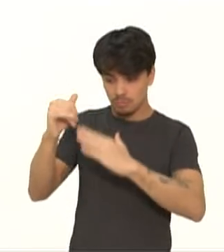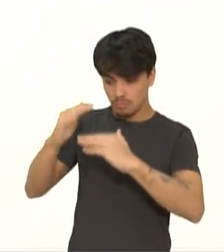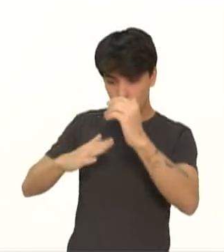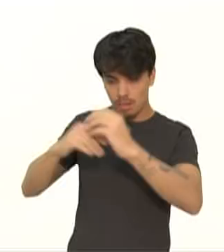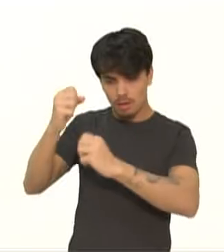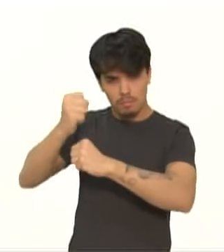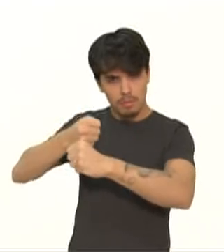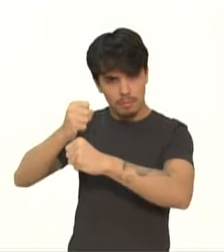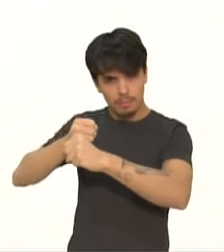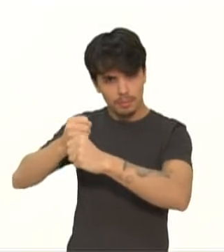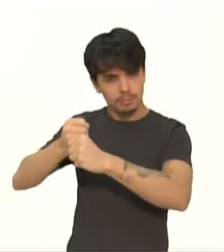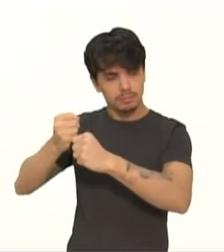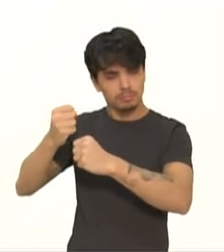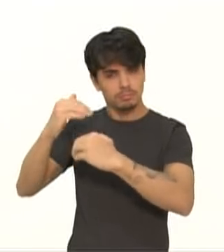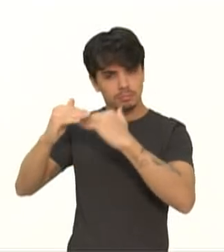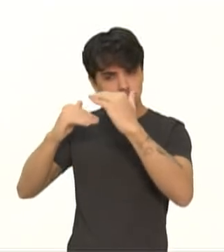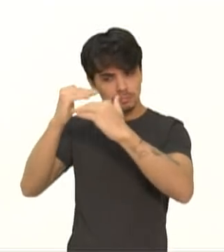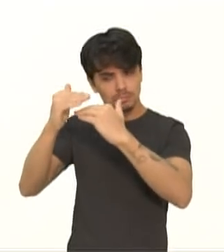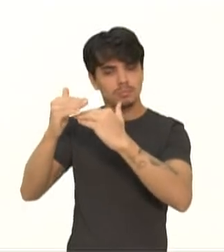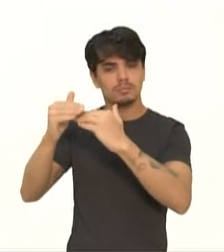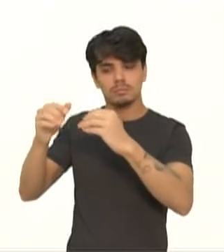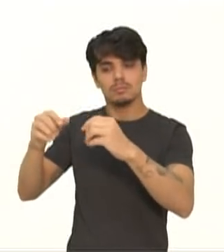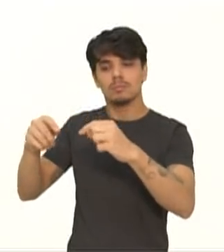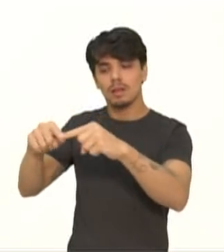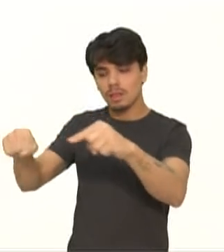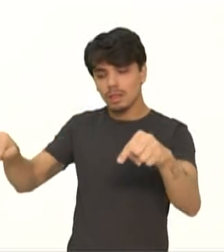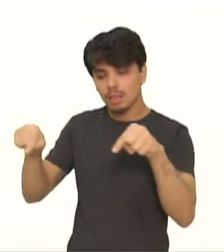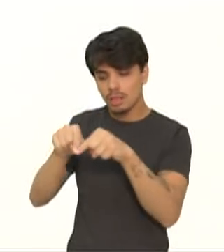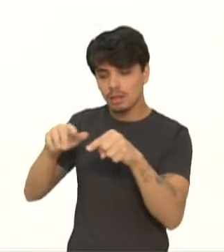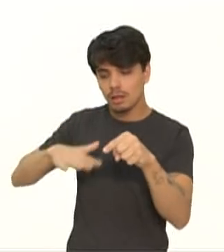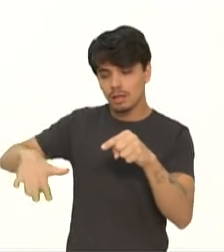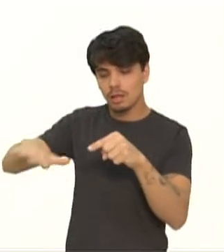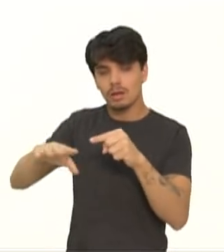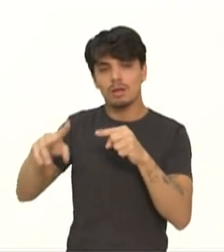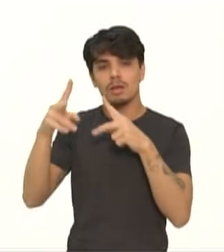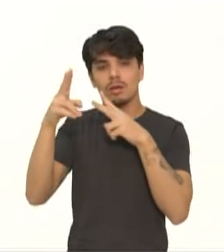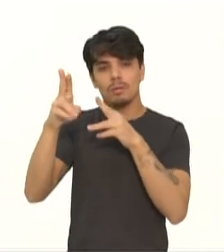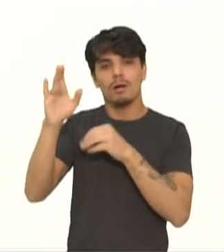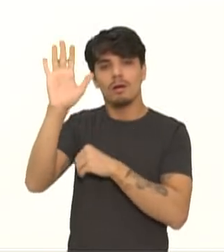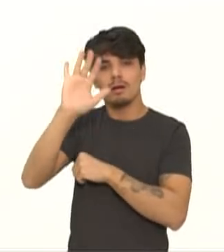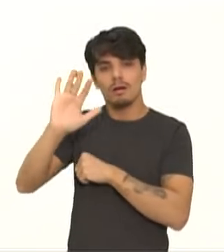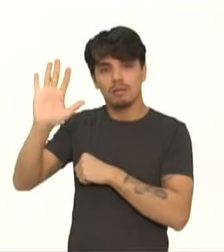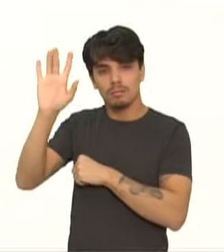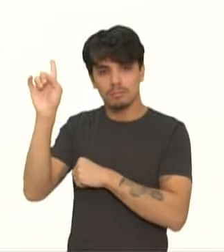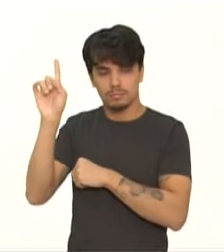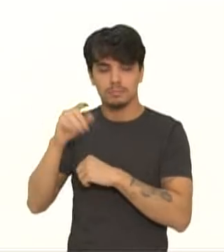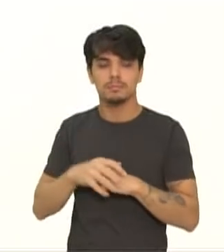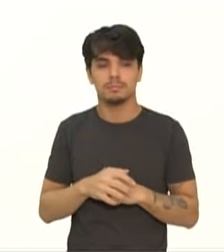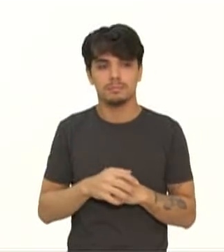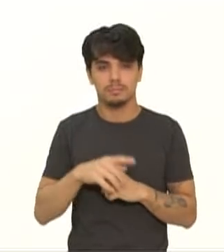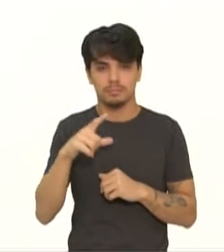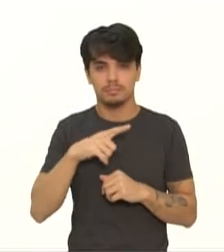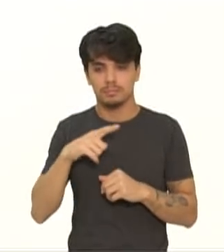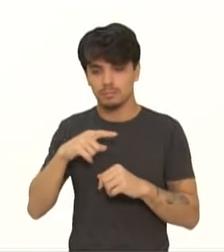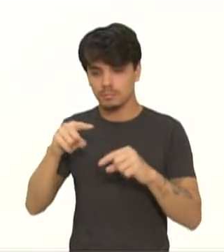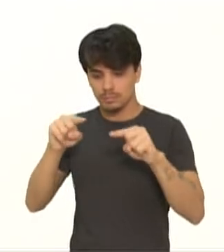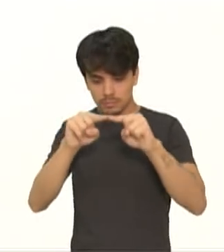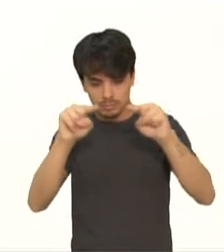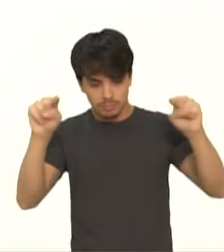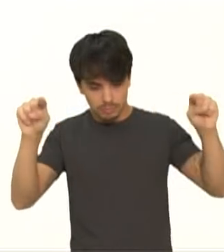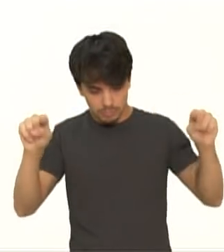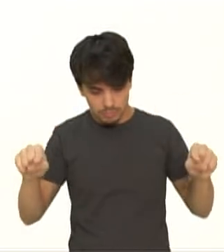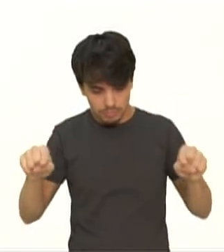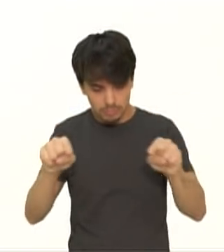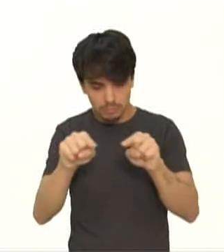em um terreno, conforme o desenho representado abaixo. Então, nós temos um retângulo, que é o